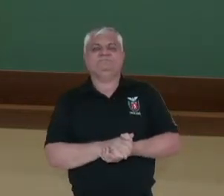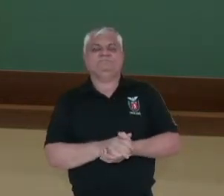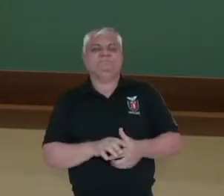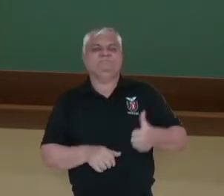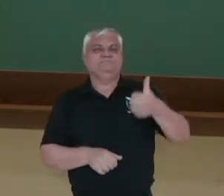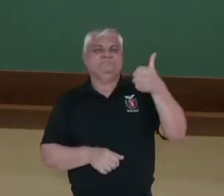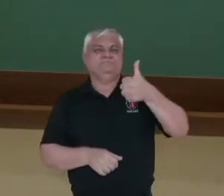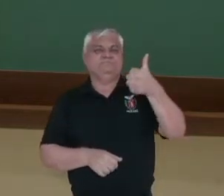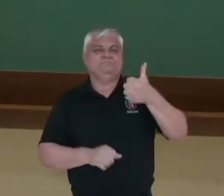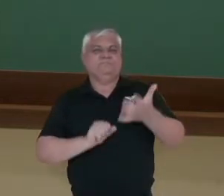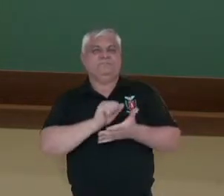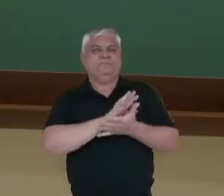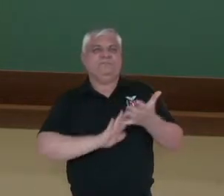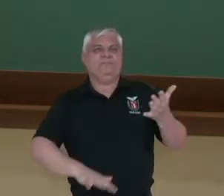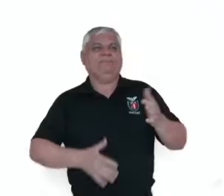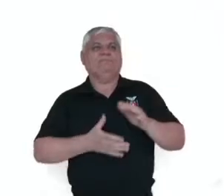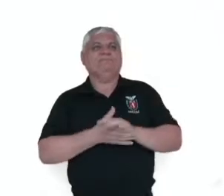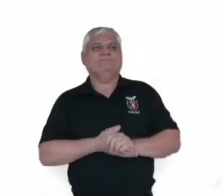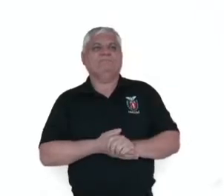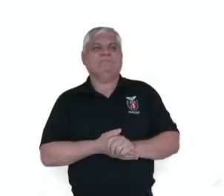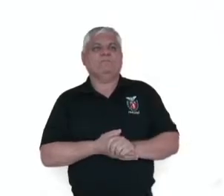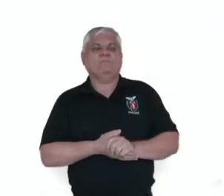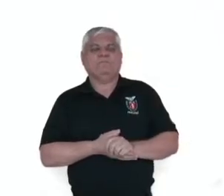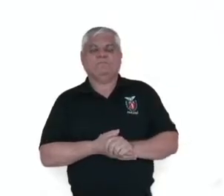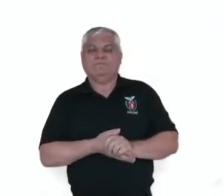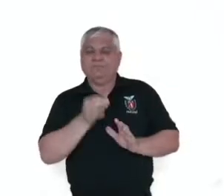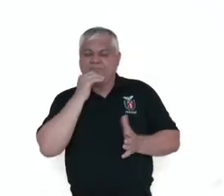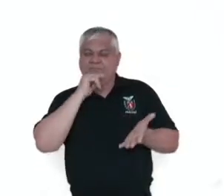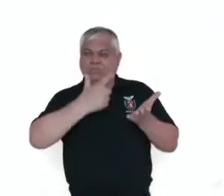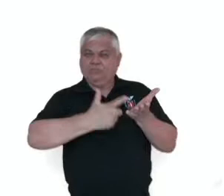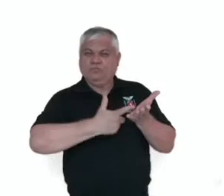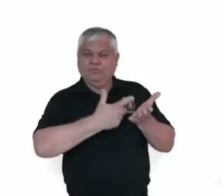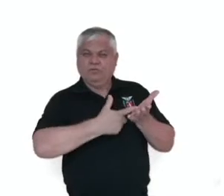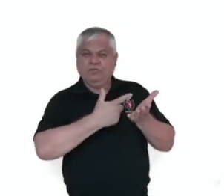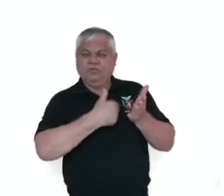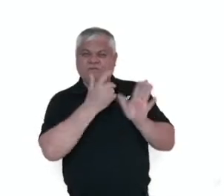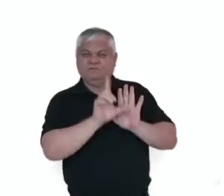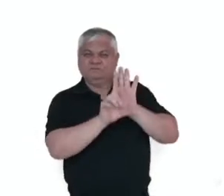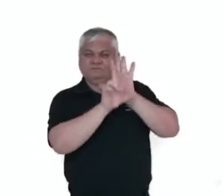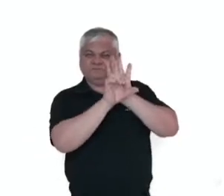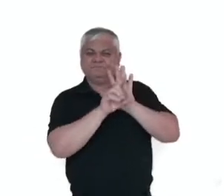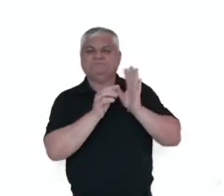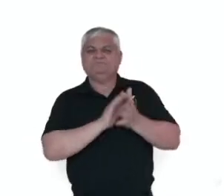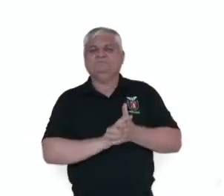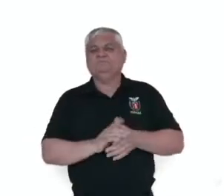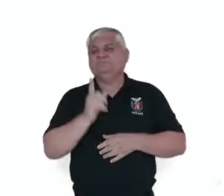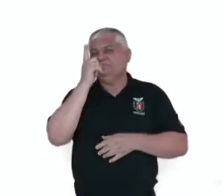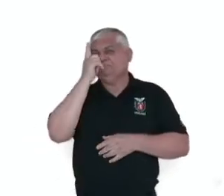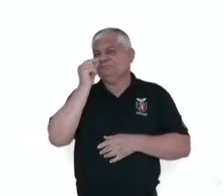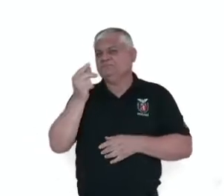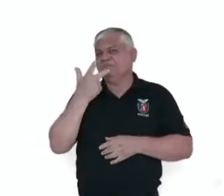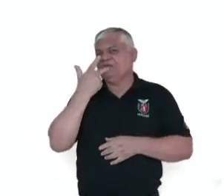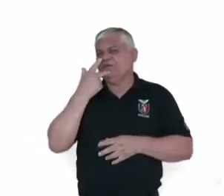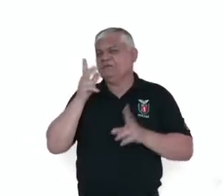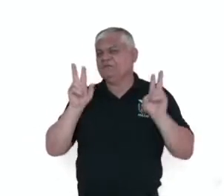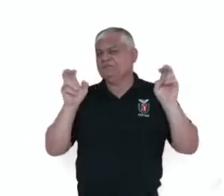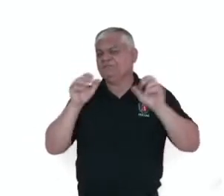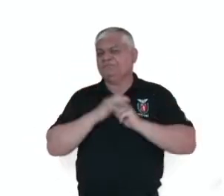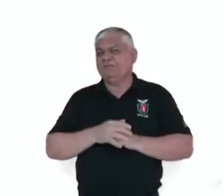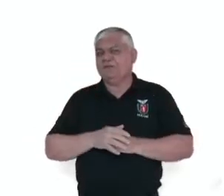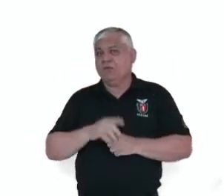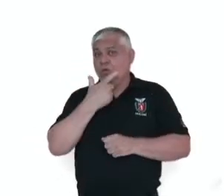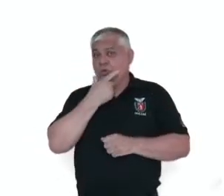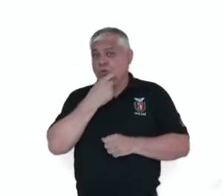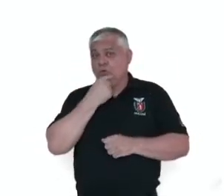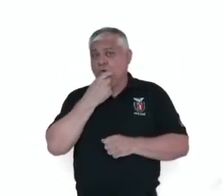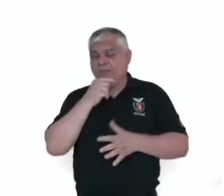nossa primeira atividade? Então, em O Espírito das Leis, Montesquieu diz: um homem cujos 5